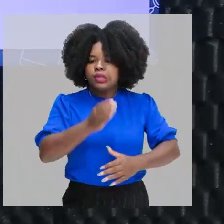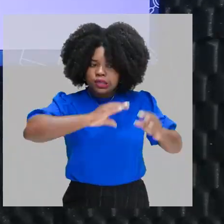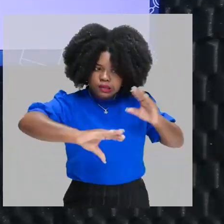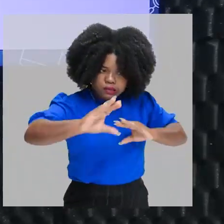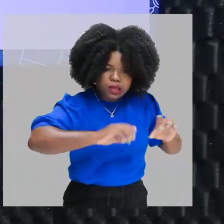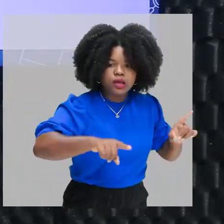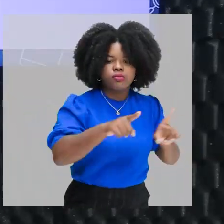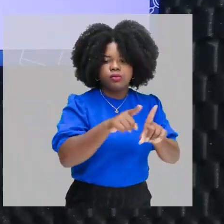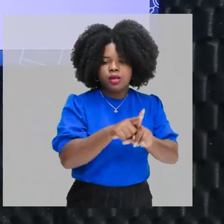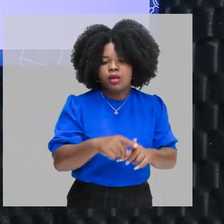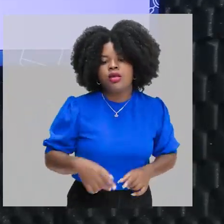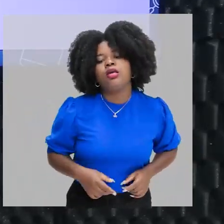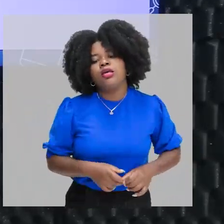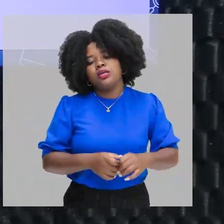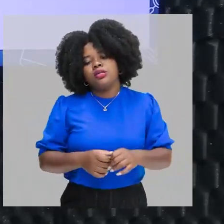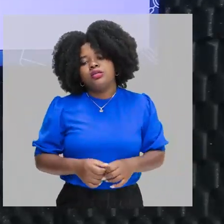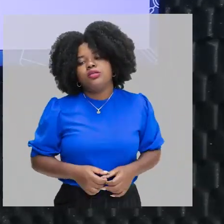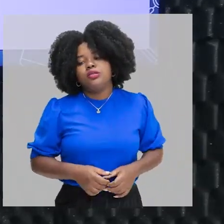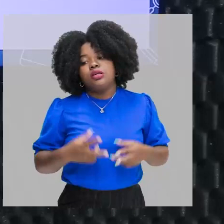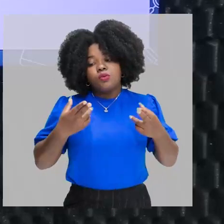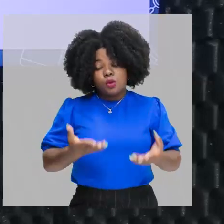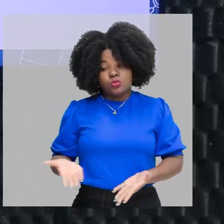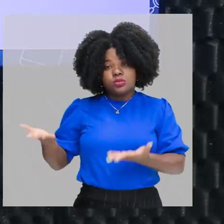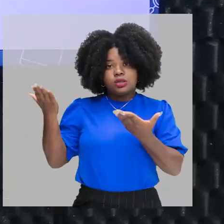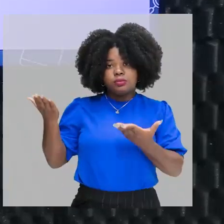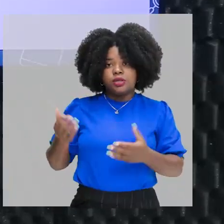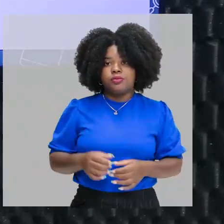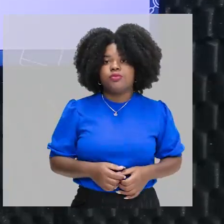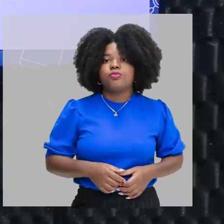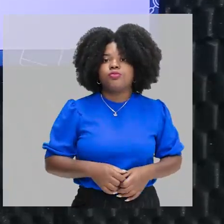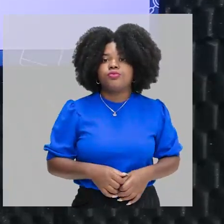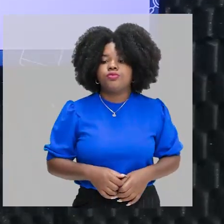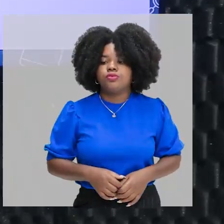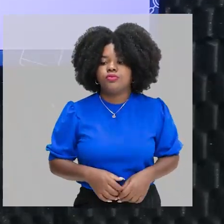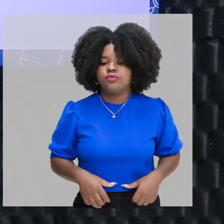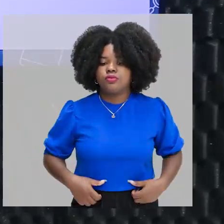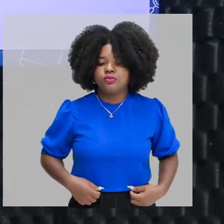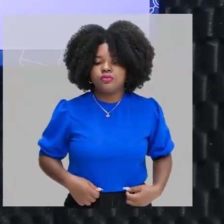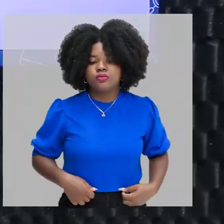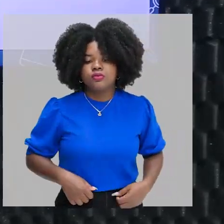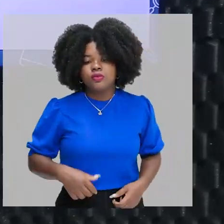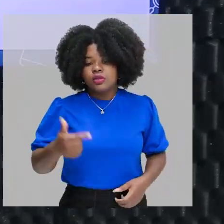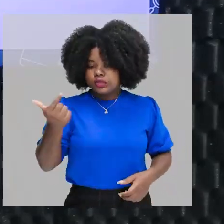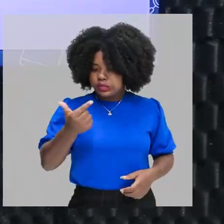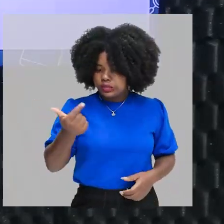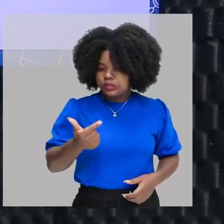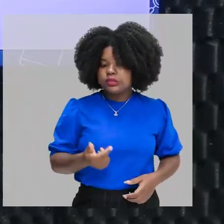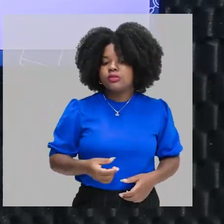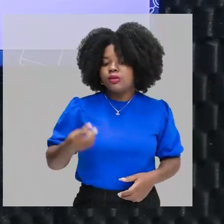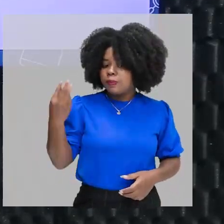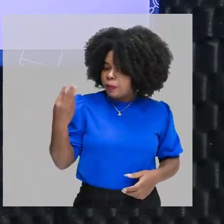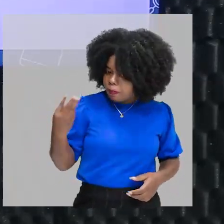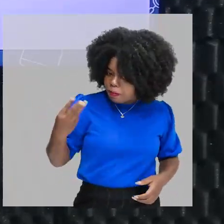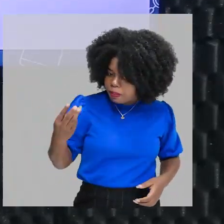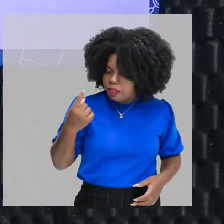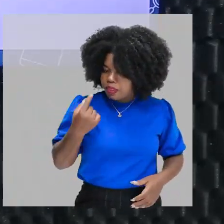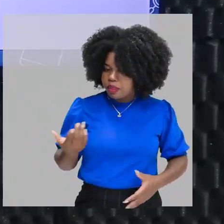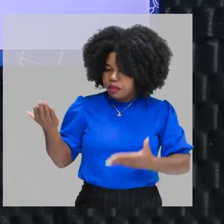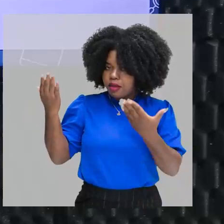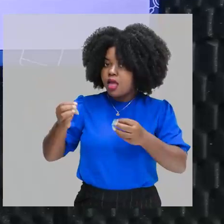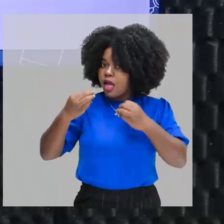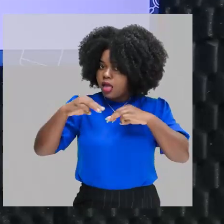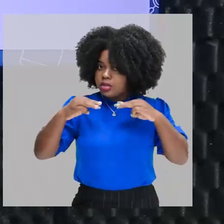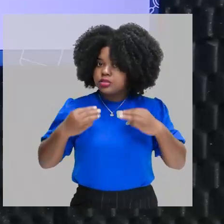algumas músicas. Tá? E a mesma coisa acontece com o Jimmy Cliff. Reggae Night, Vietnam, Wonderful, Wonderful